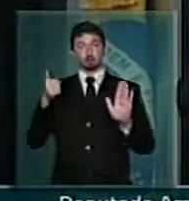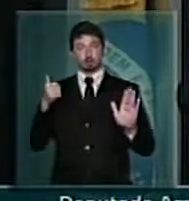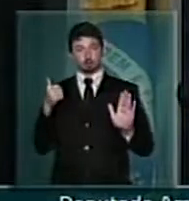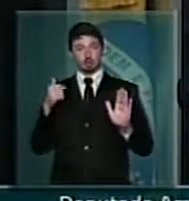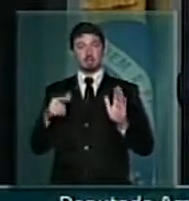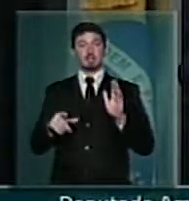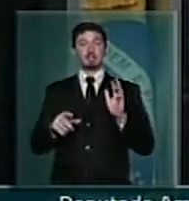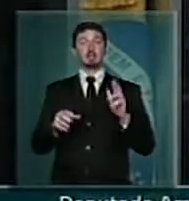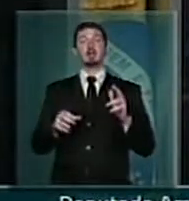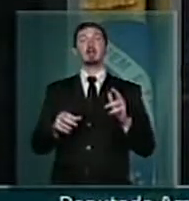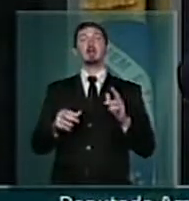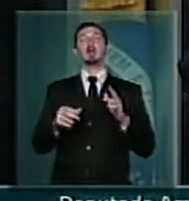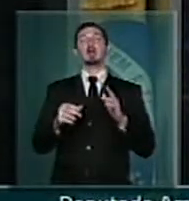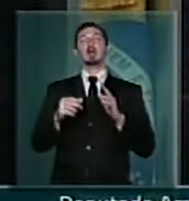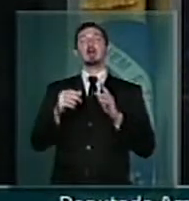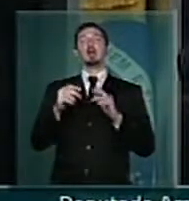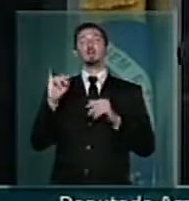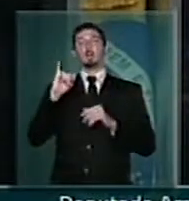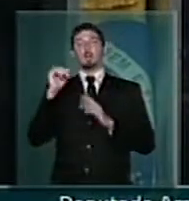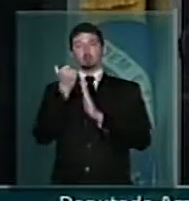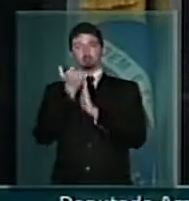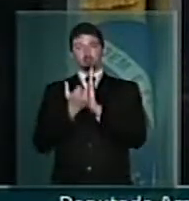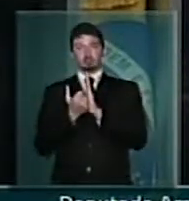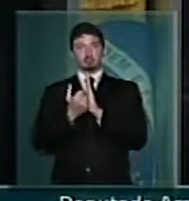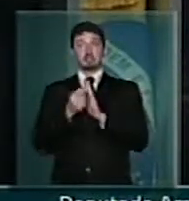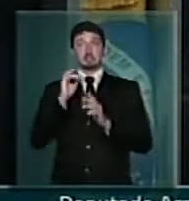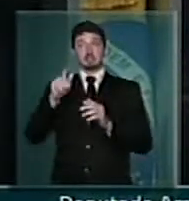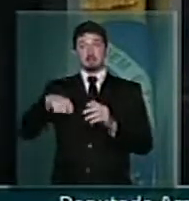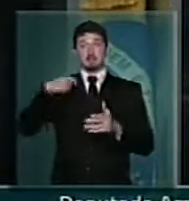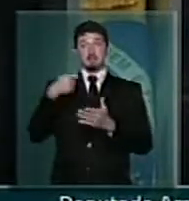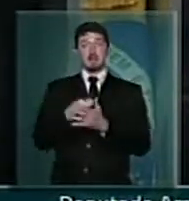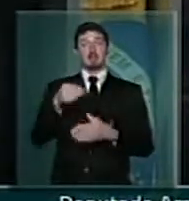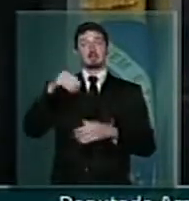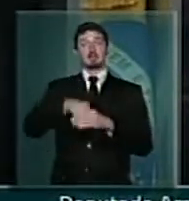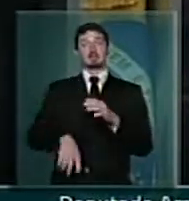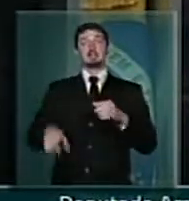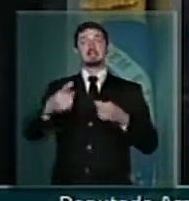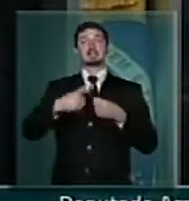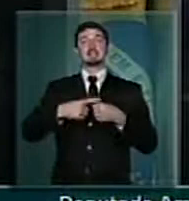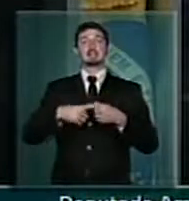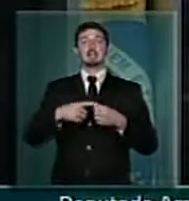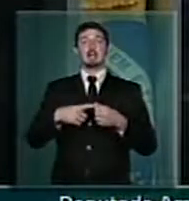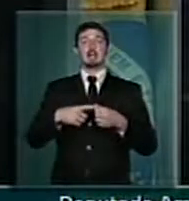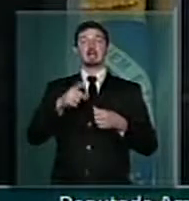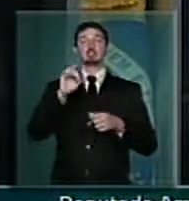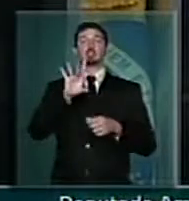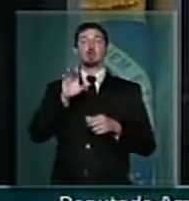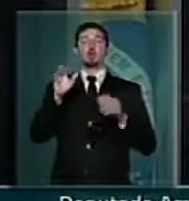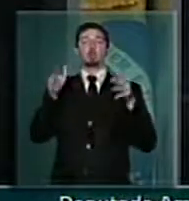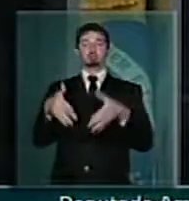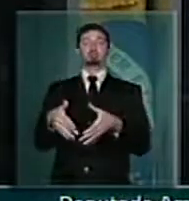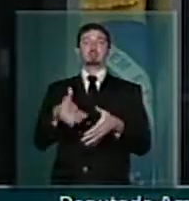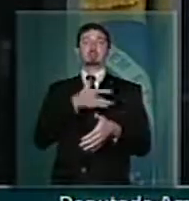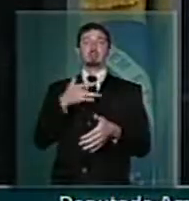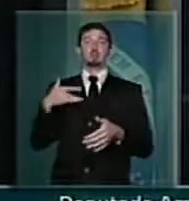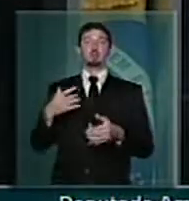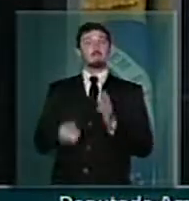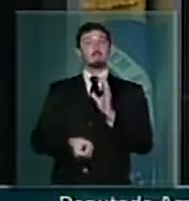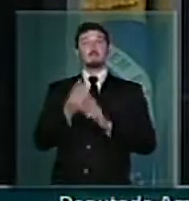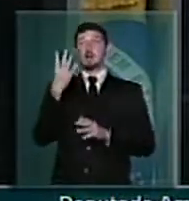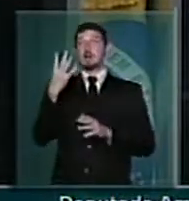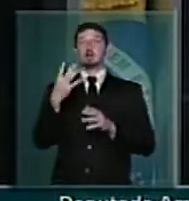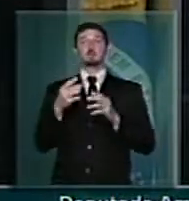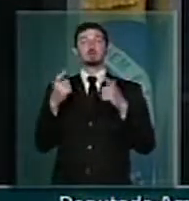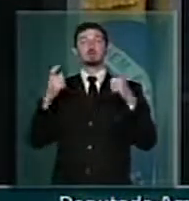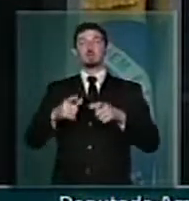de responsabilidade fiscal a despesa com o pessoal que trabalha na saúde do município, Muitos municípios deixam de implantar